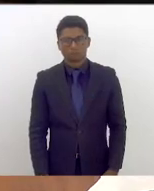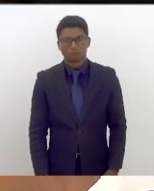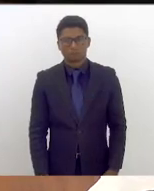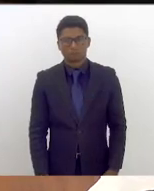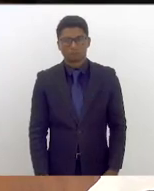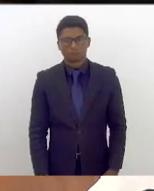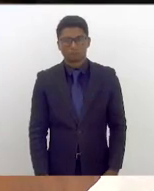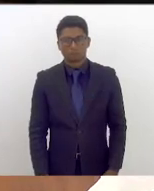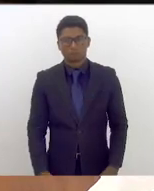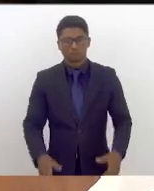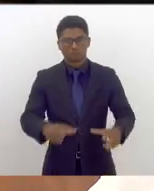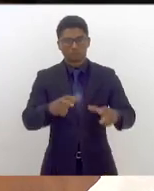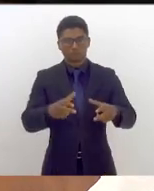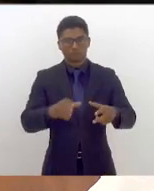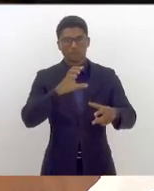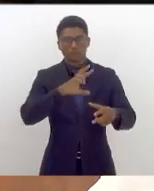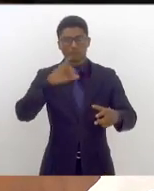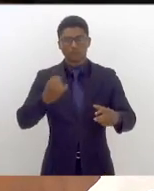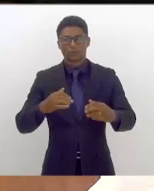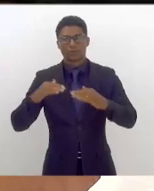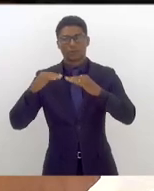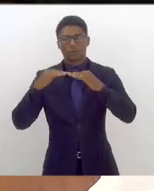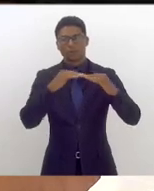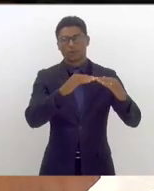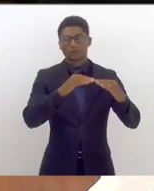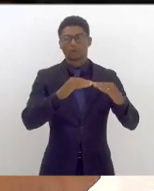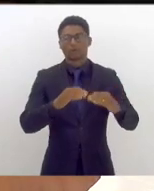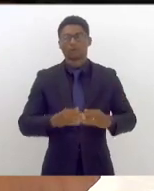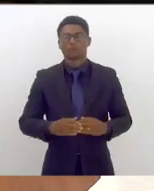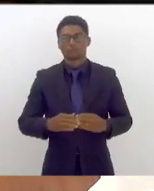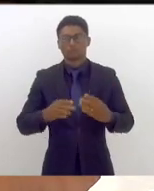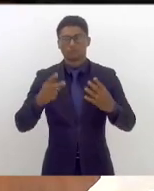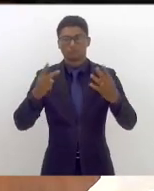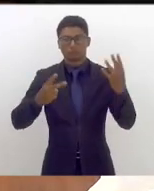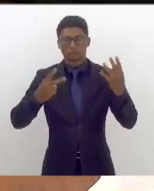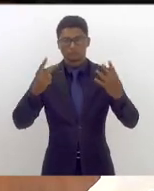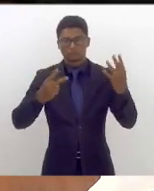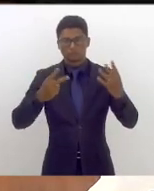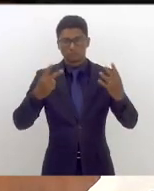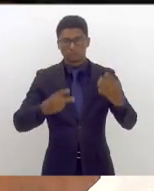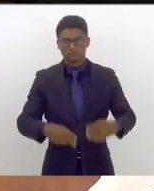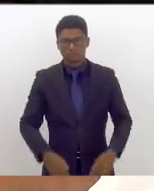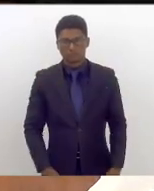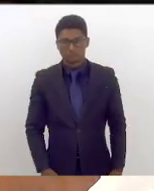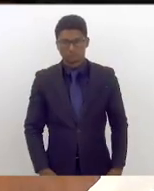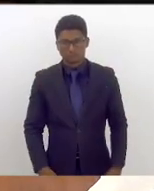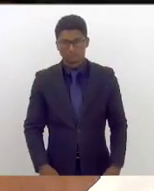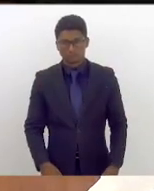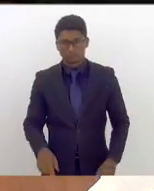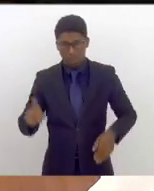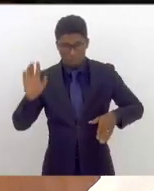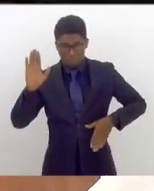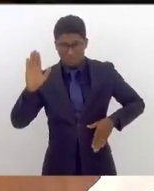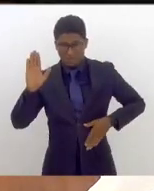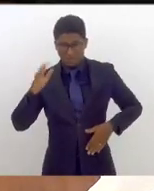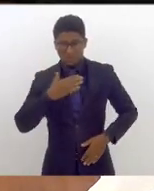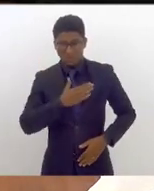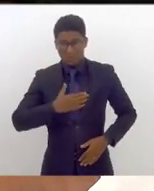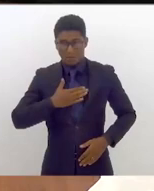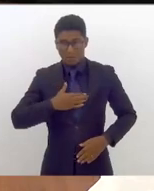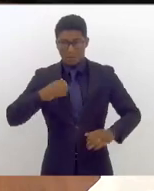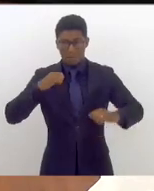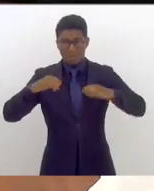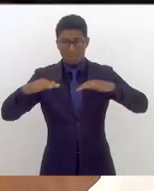acompanha Aparecida ccj senhor a malandragem bebe a malandragem que gosta de fazer movimento